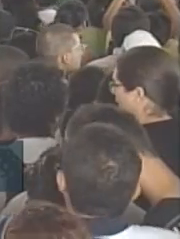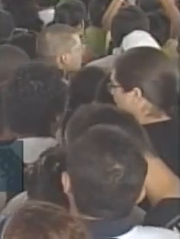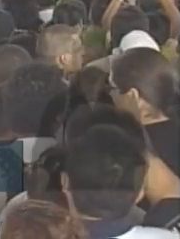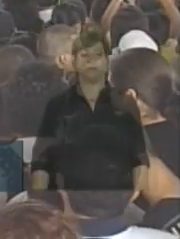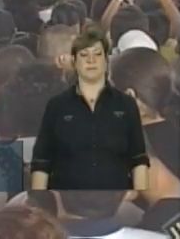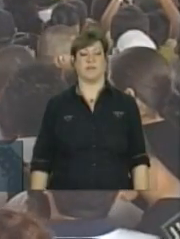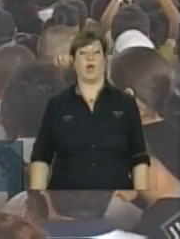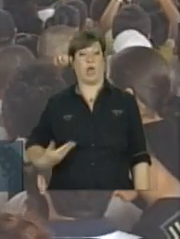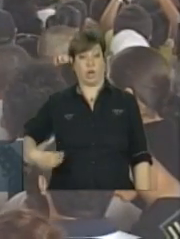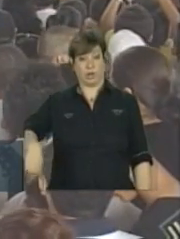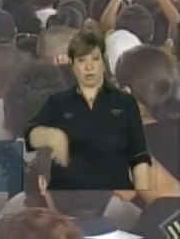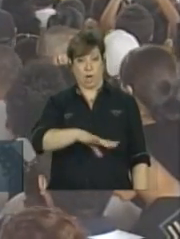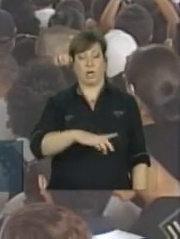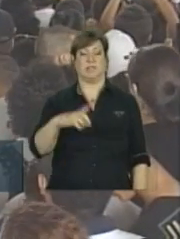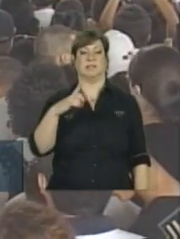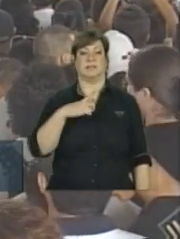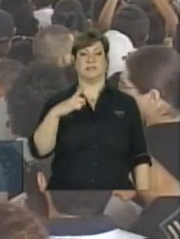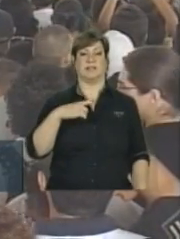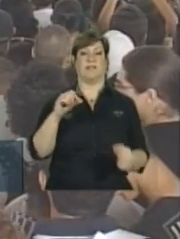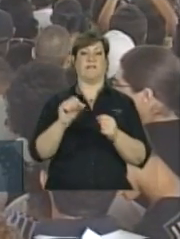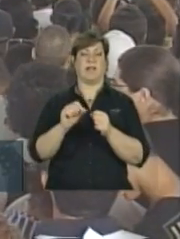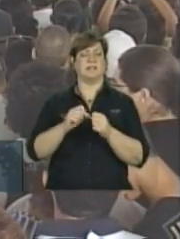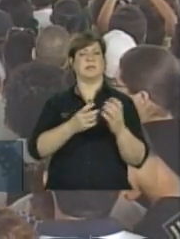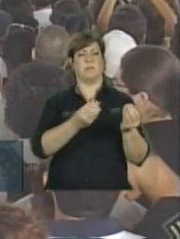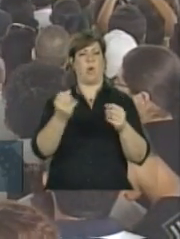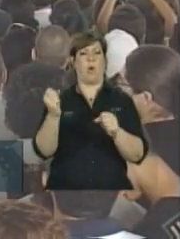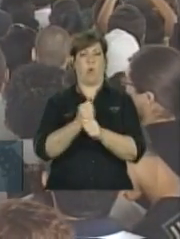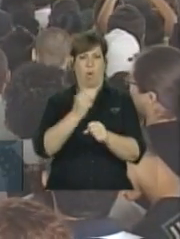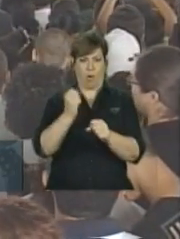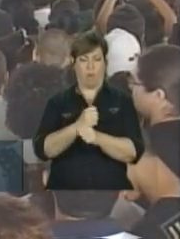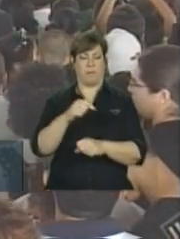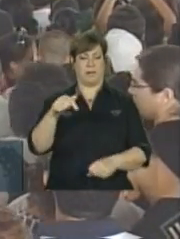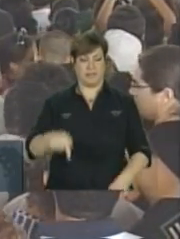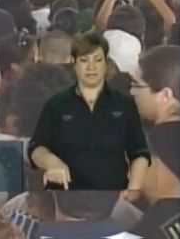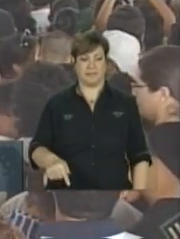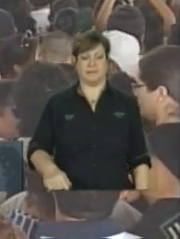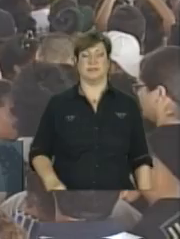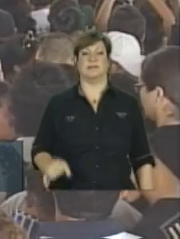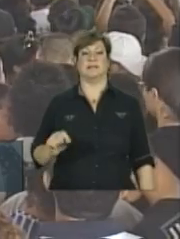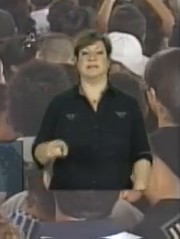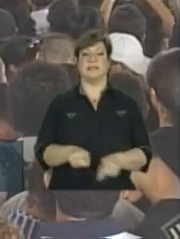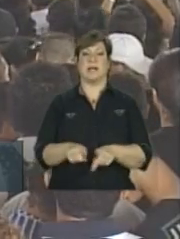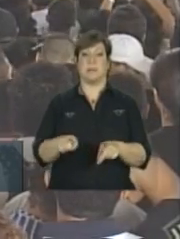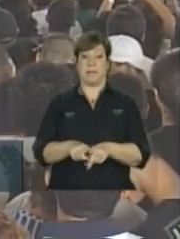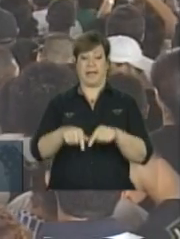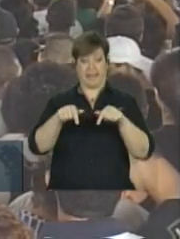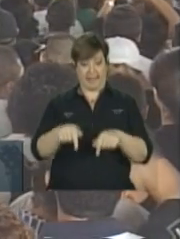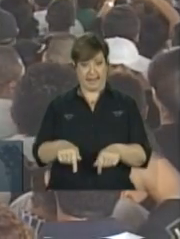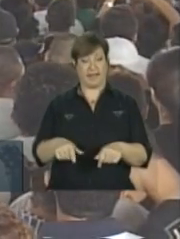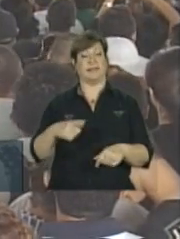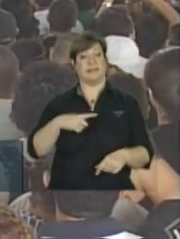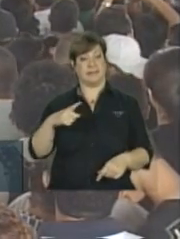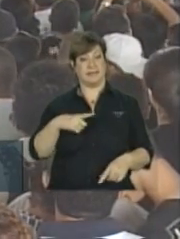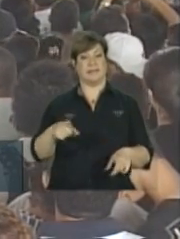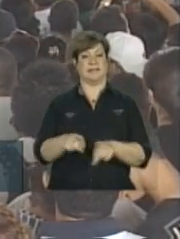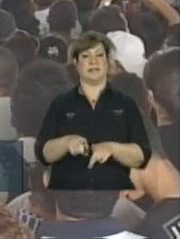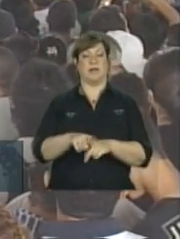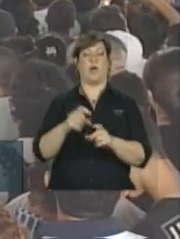Nós estamos fazendo muitas obras aqui. Além dessa, vai ter